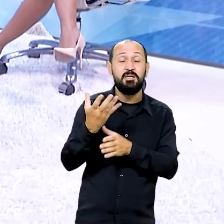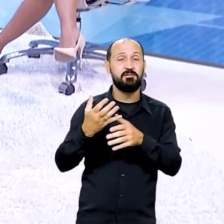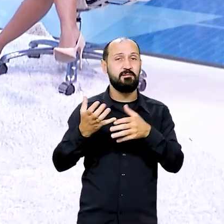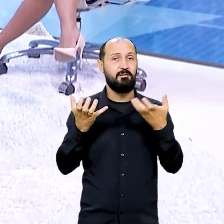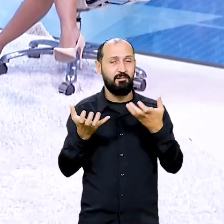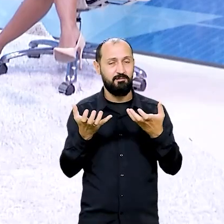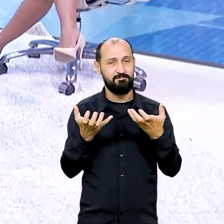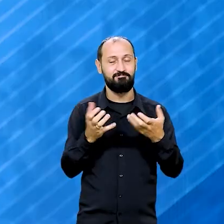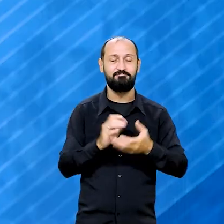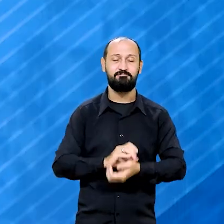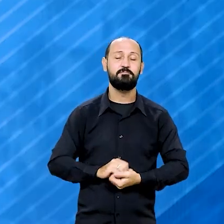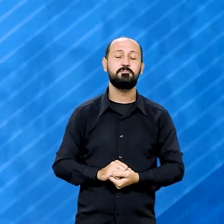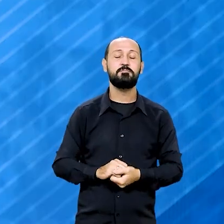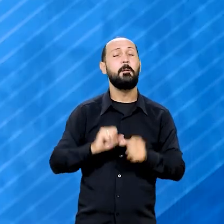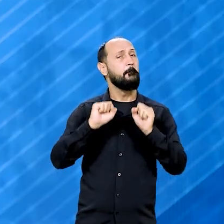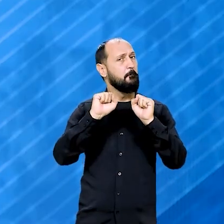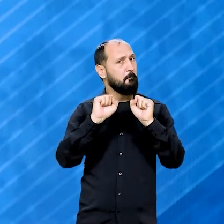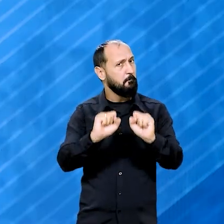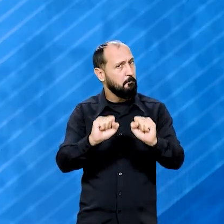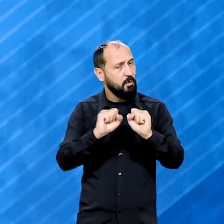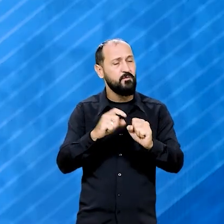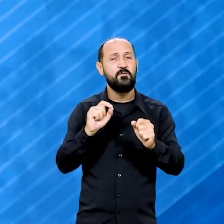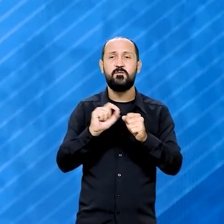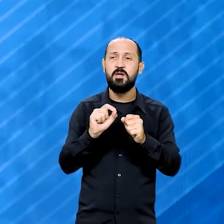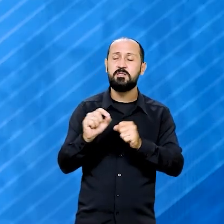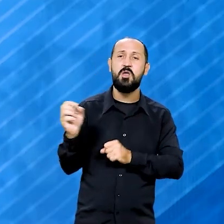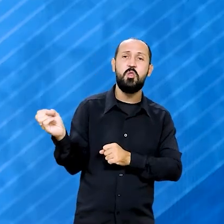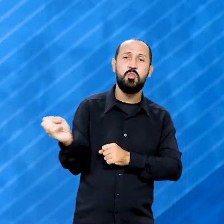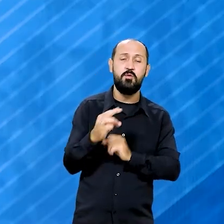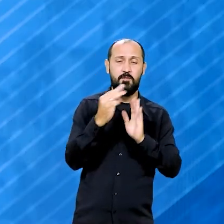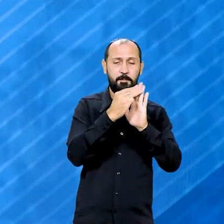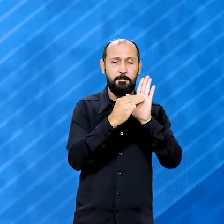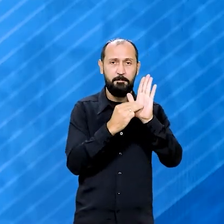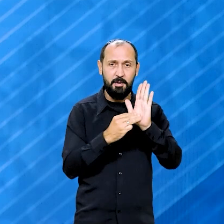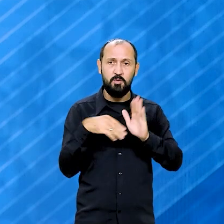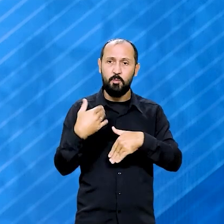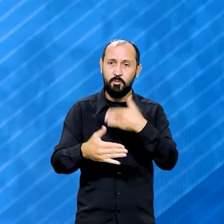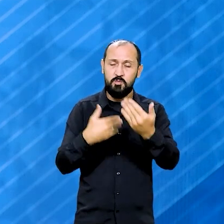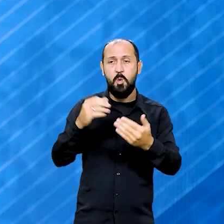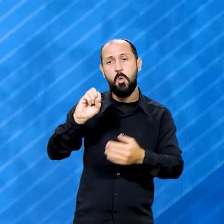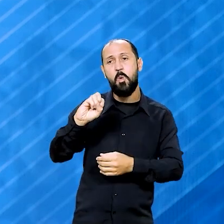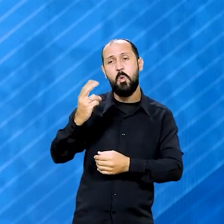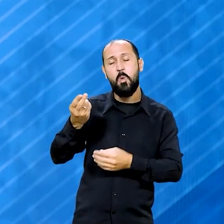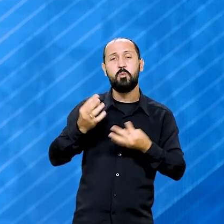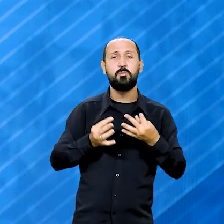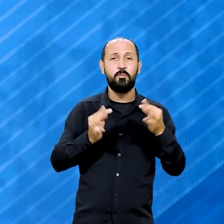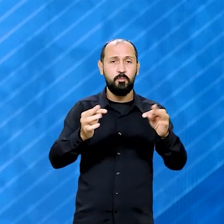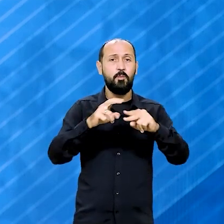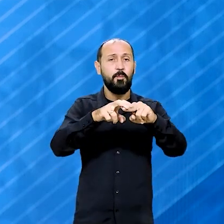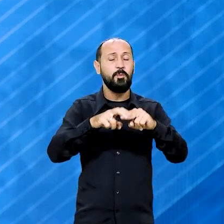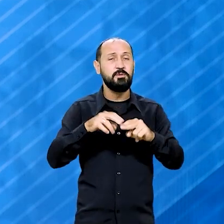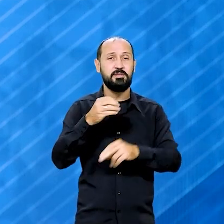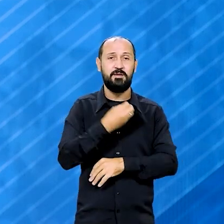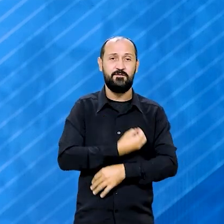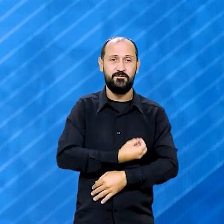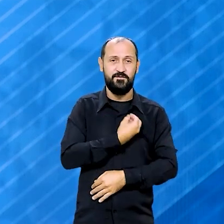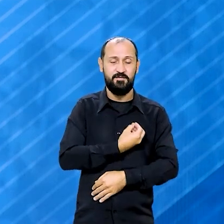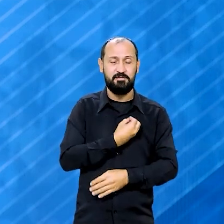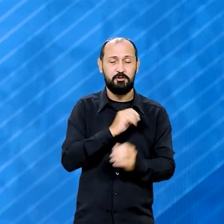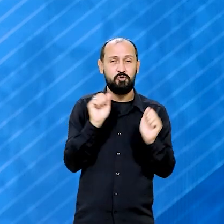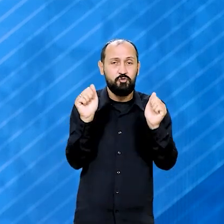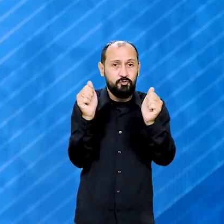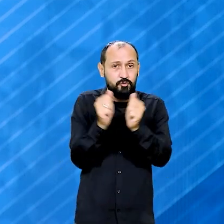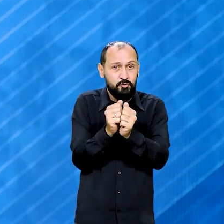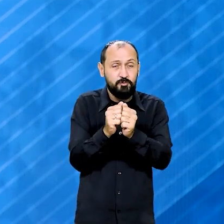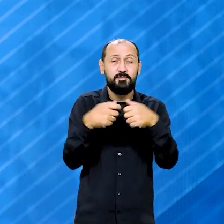da necessidade dele. E aí sim, você pode fazer inovação em método, processo ou tecnologia. Por isso que ele é vivo.